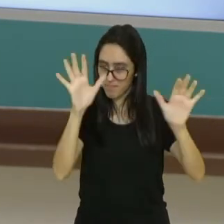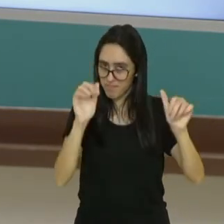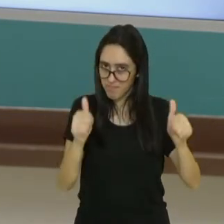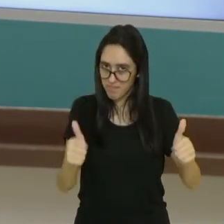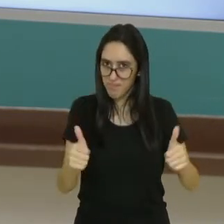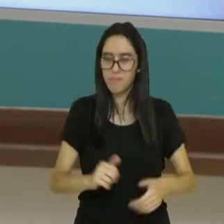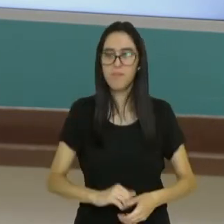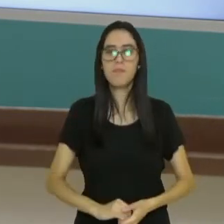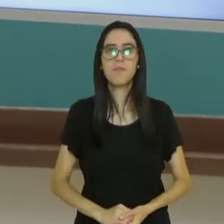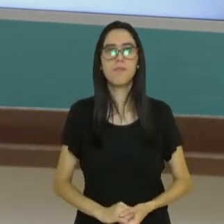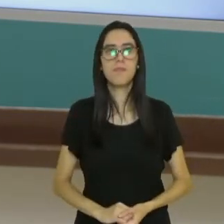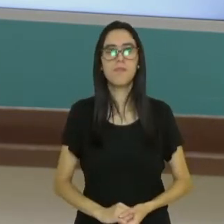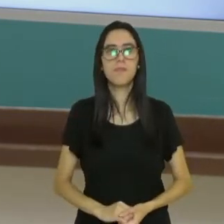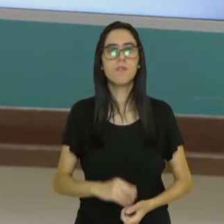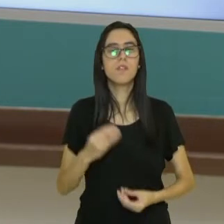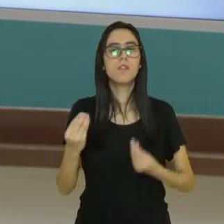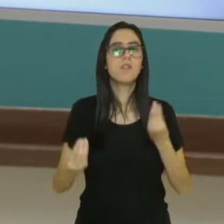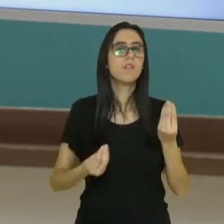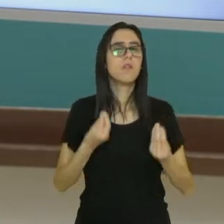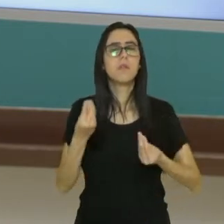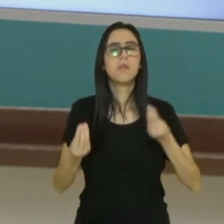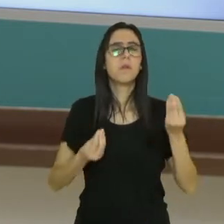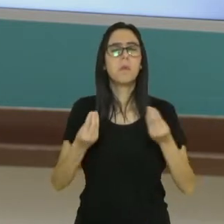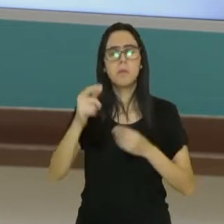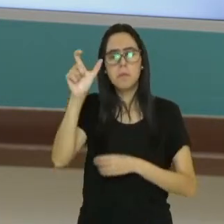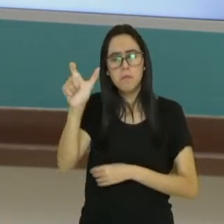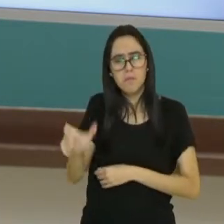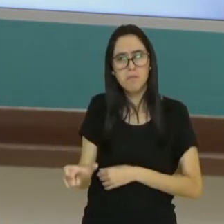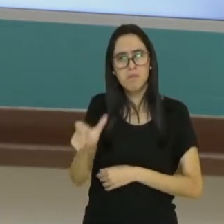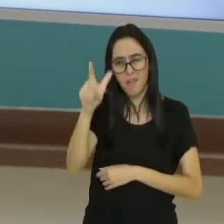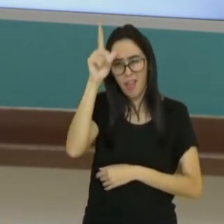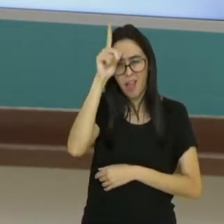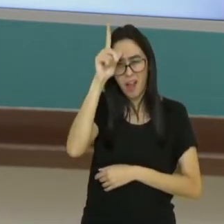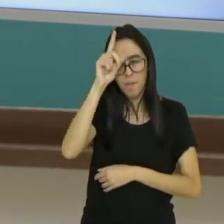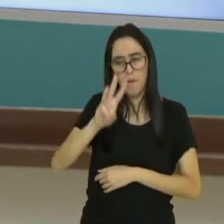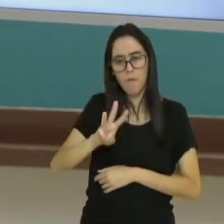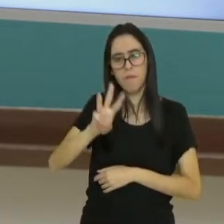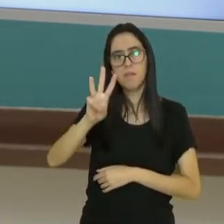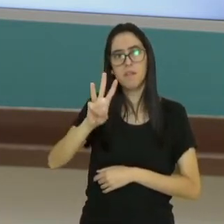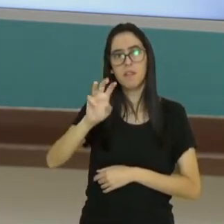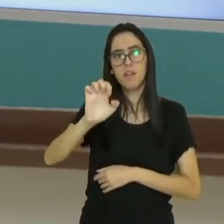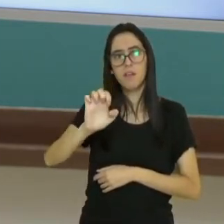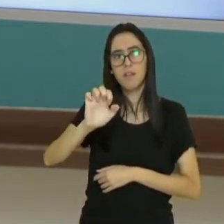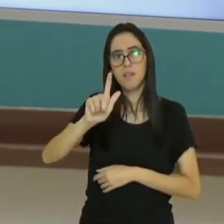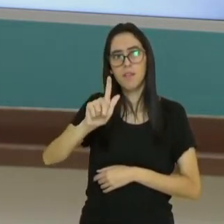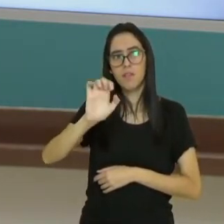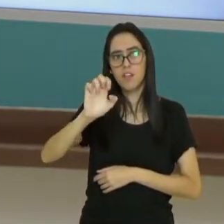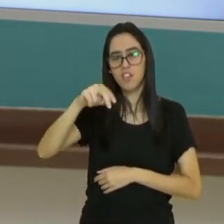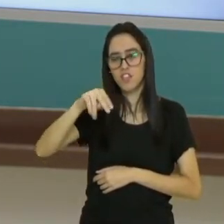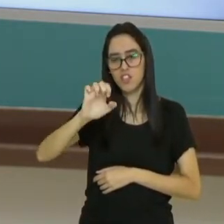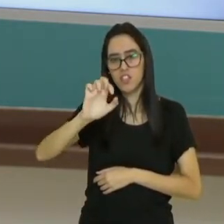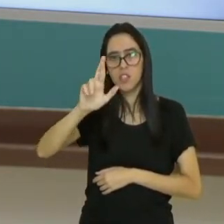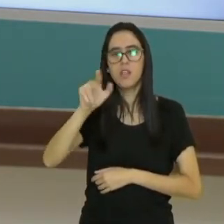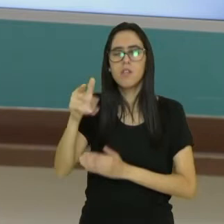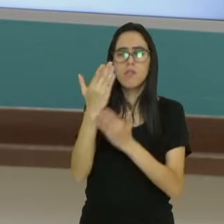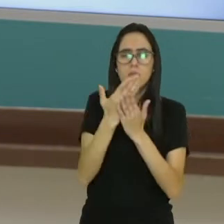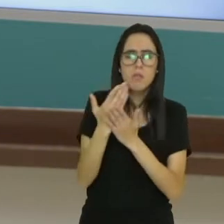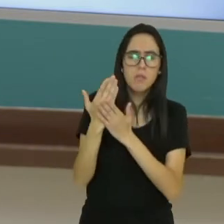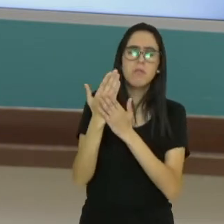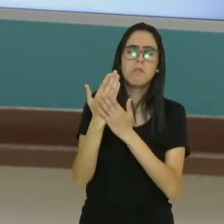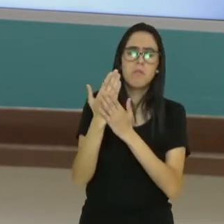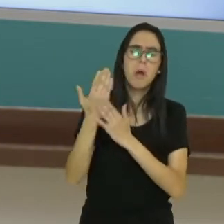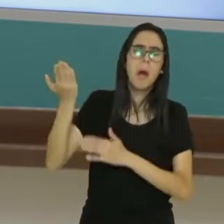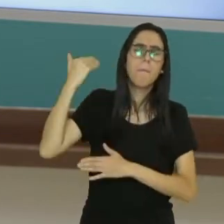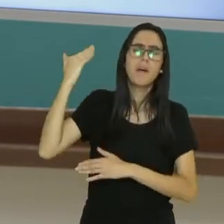nosso estudo. E como que o cientista alemão Alfred Wegener chegou a essa conclusão de que os continentes eram